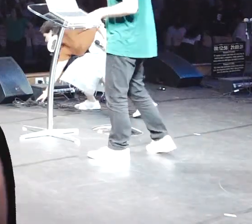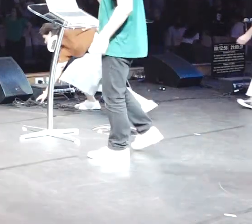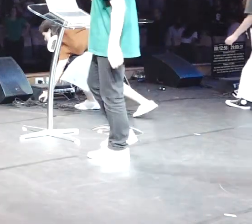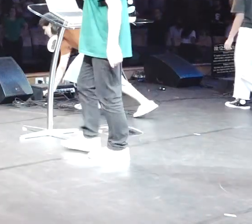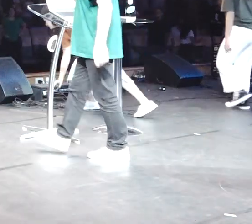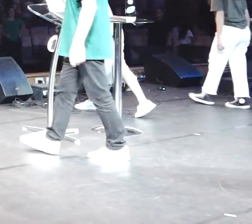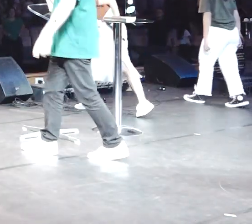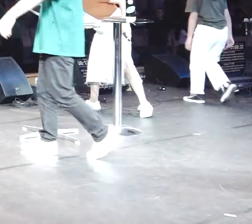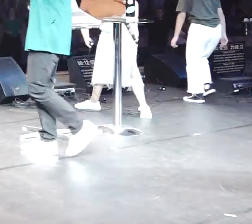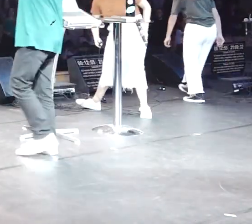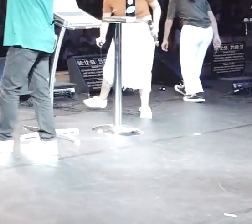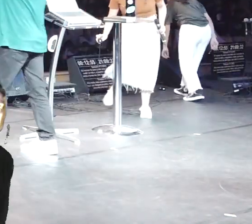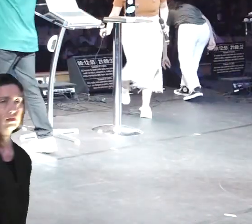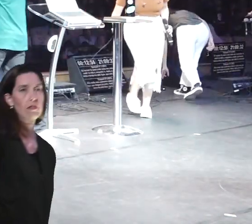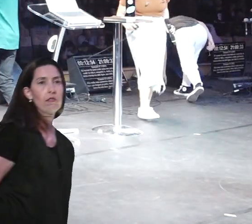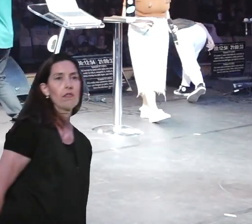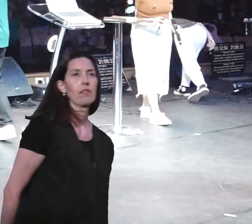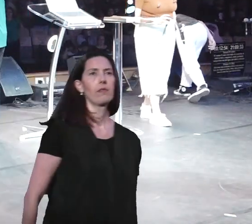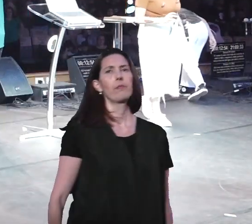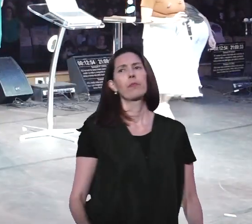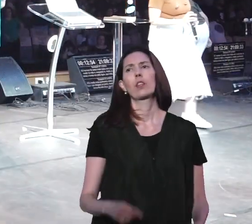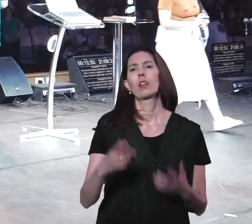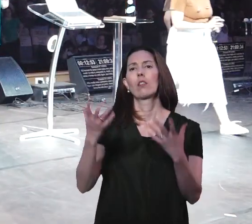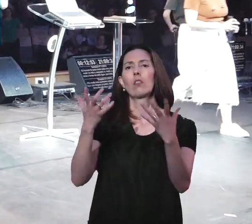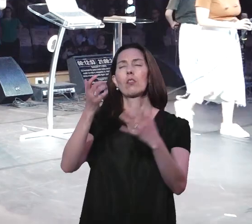Eu quero chamar o One Flow School aqui na frente.